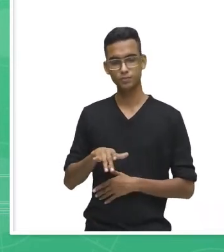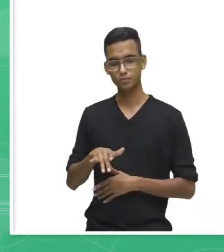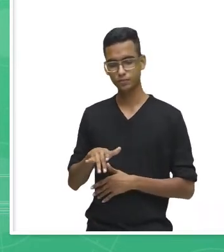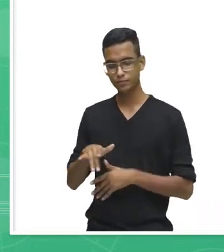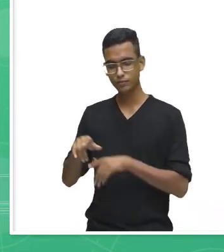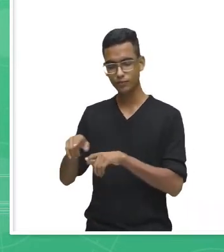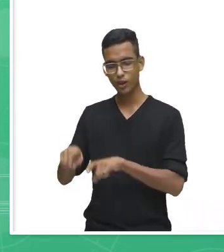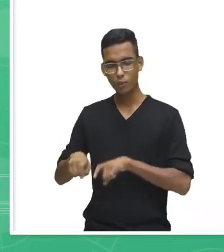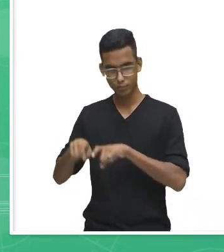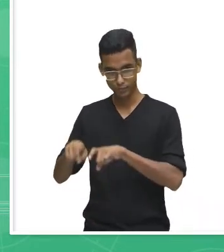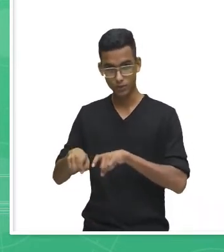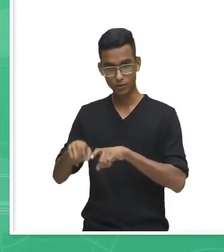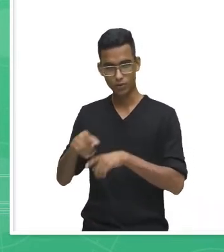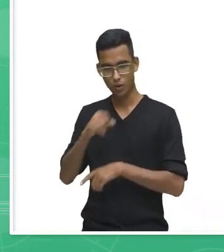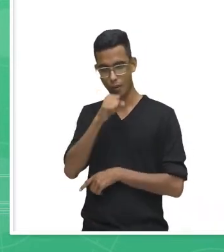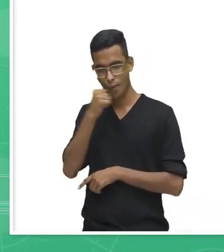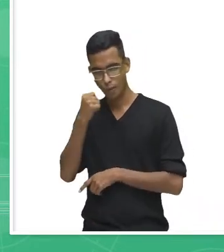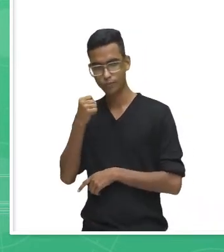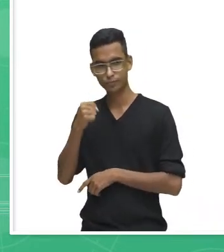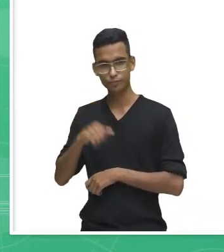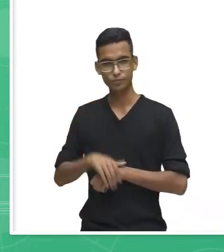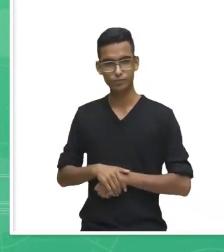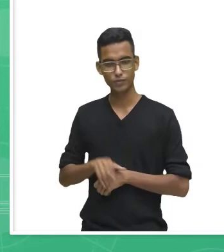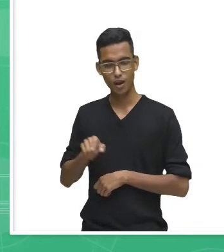né, estava custando aí um valor